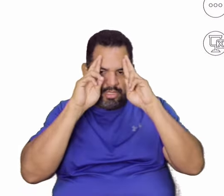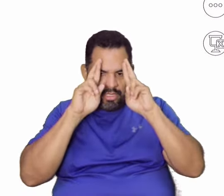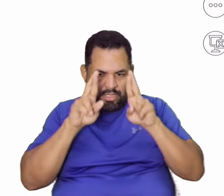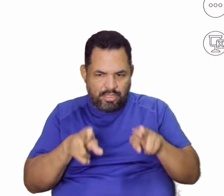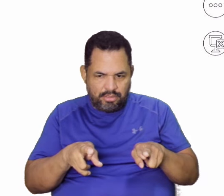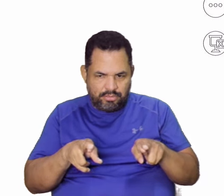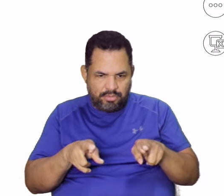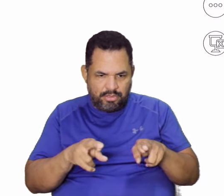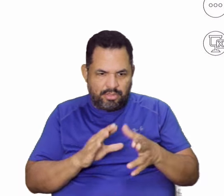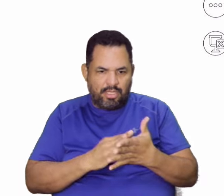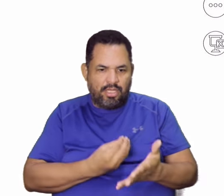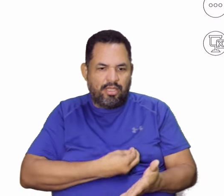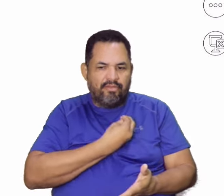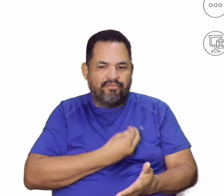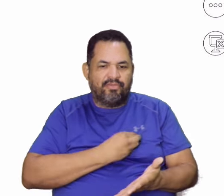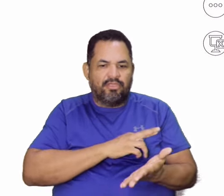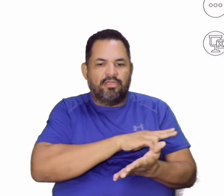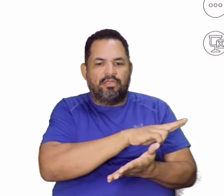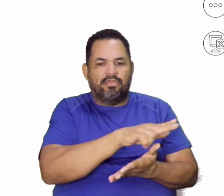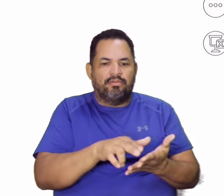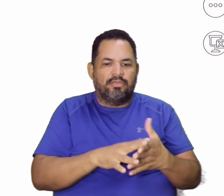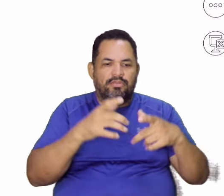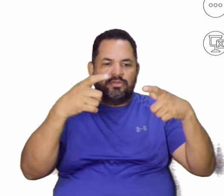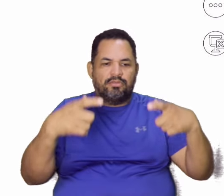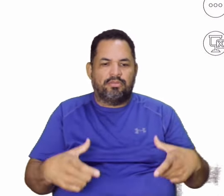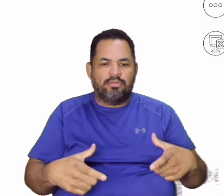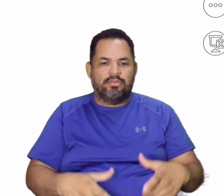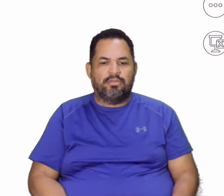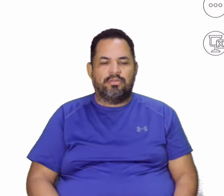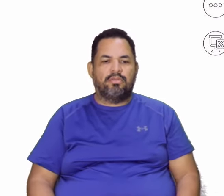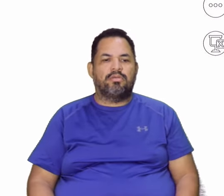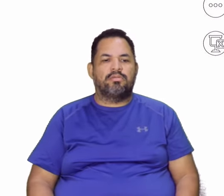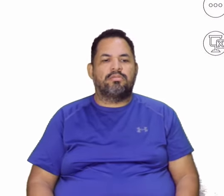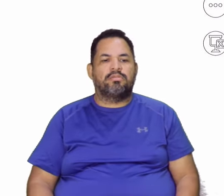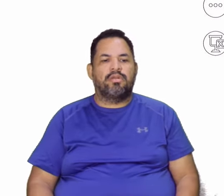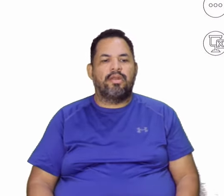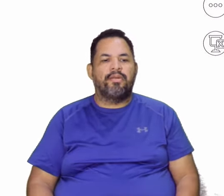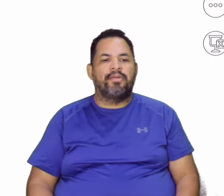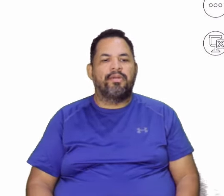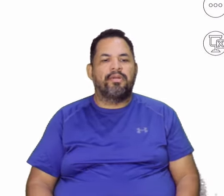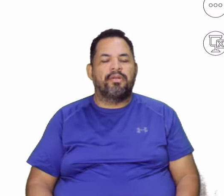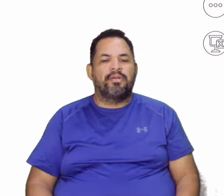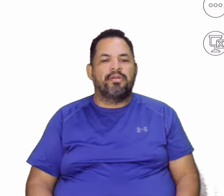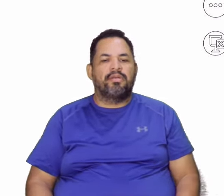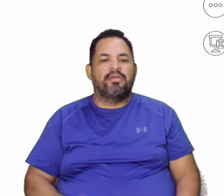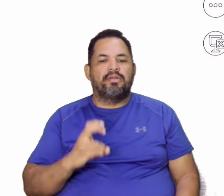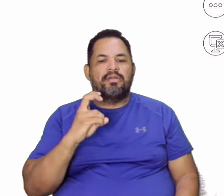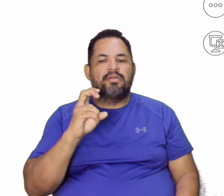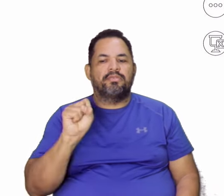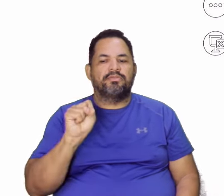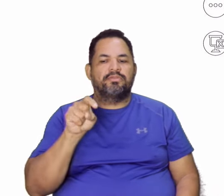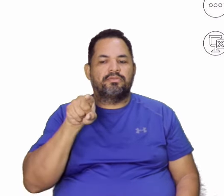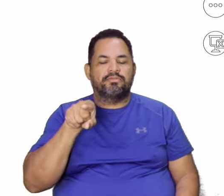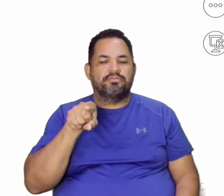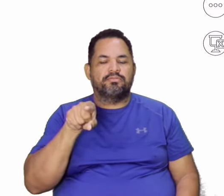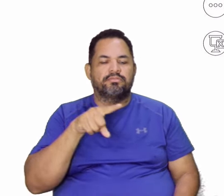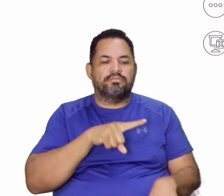a biodiversidade E aí caríssimos estudantes 5 segundos para